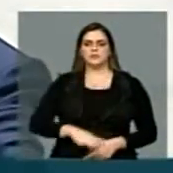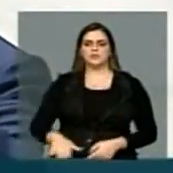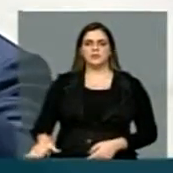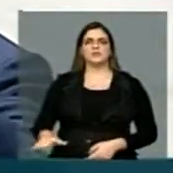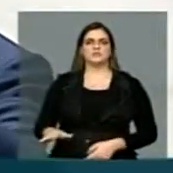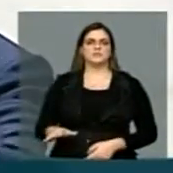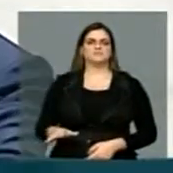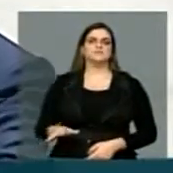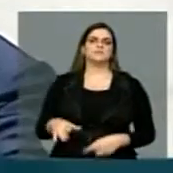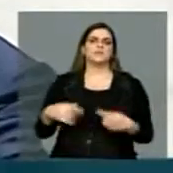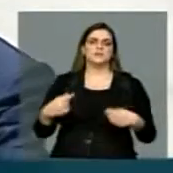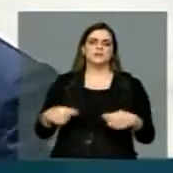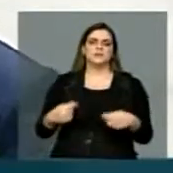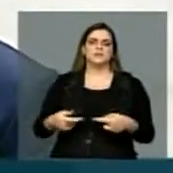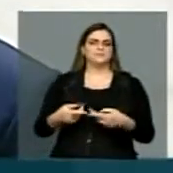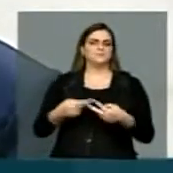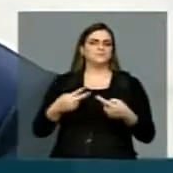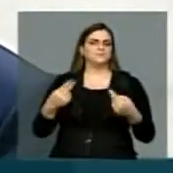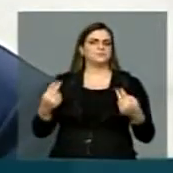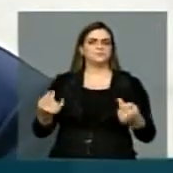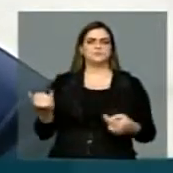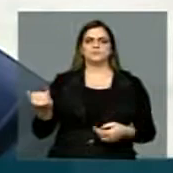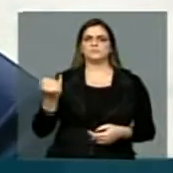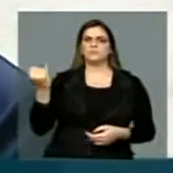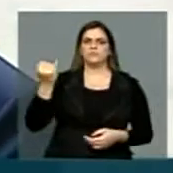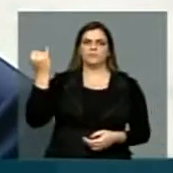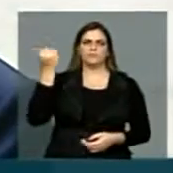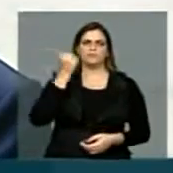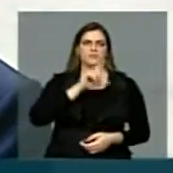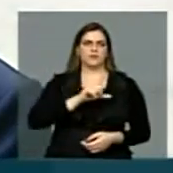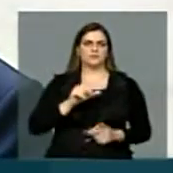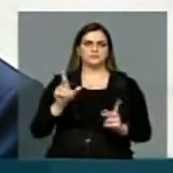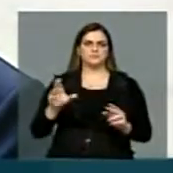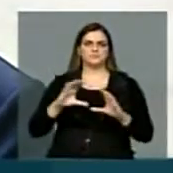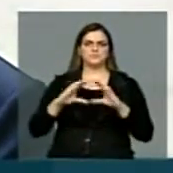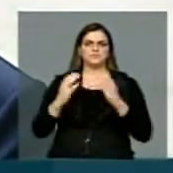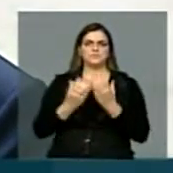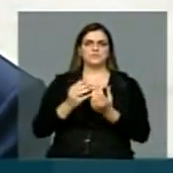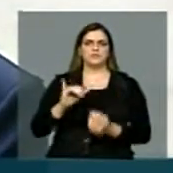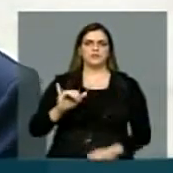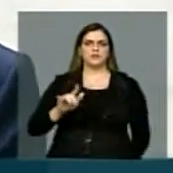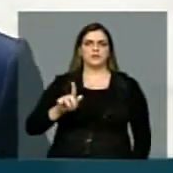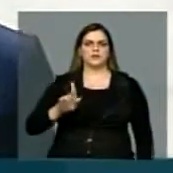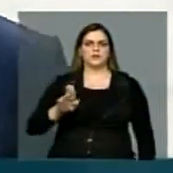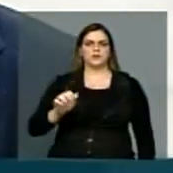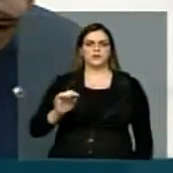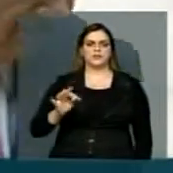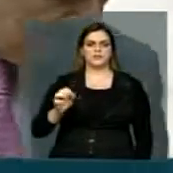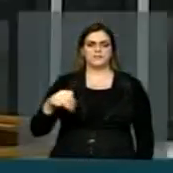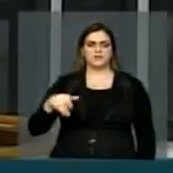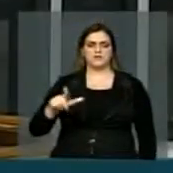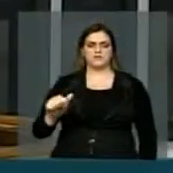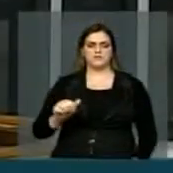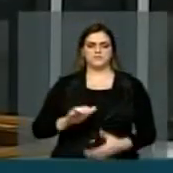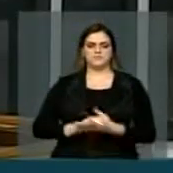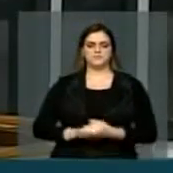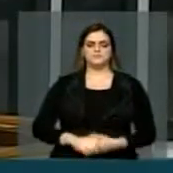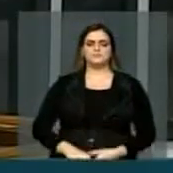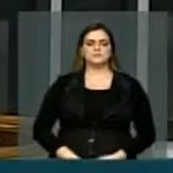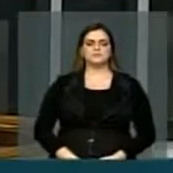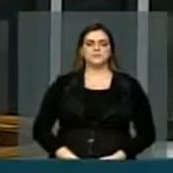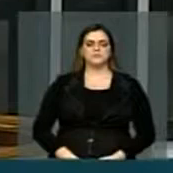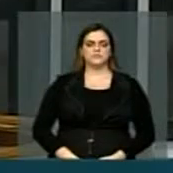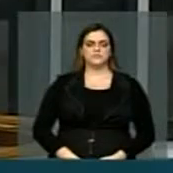atingirmos esses parâmetros que seriam os ideais preconizados na Conferência de Guatemala. Cumprimento a Vossa Excelência. Deputado